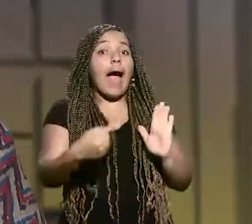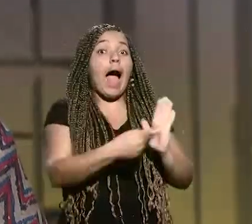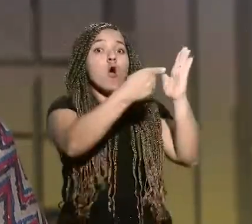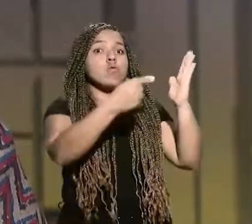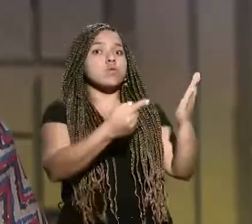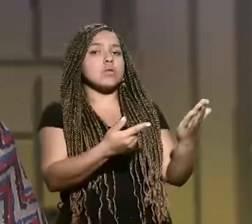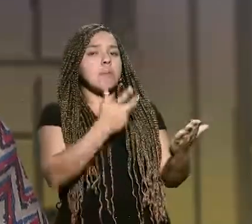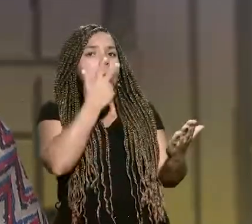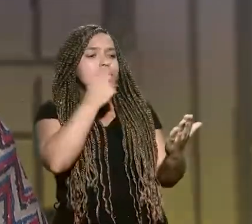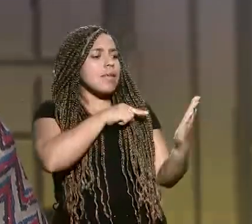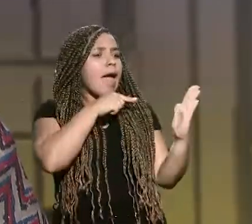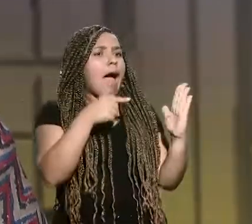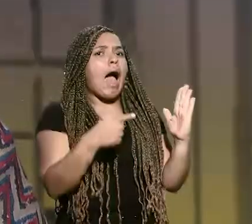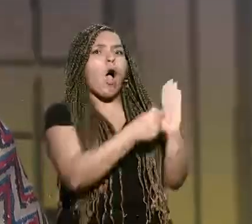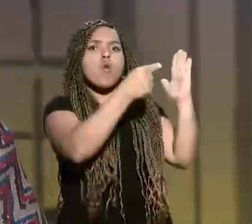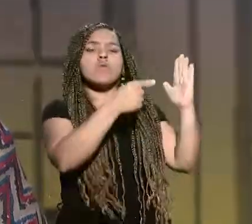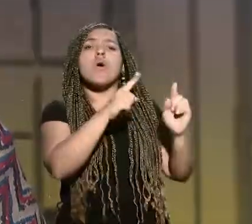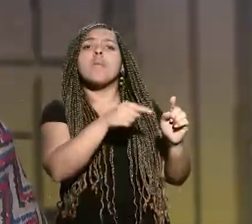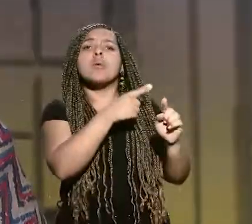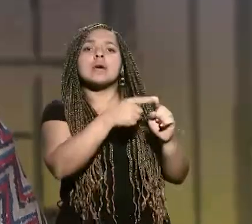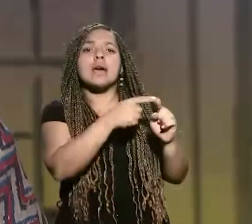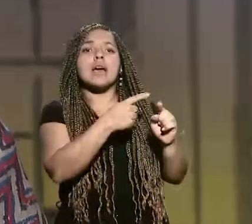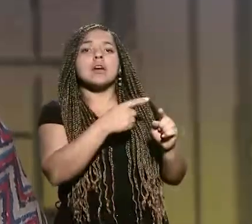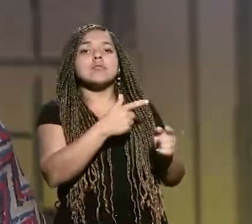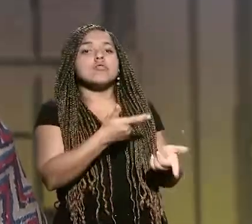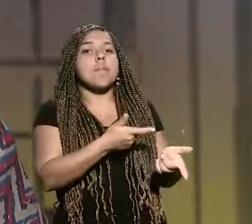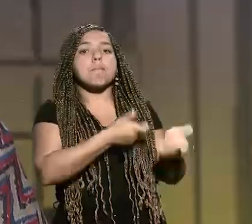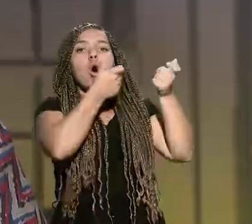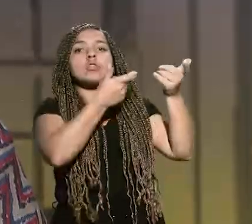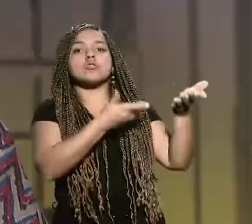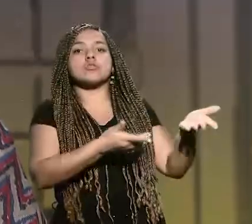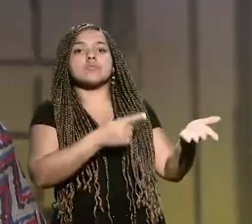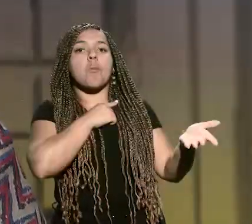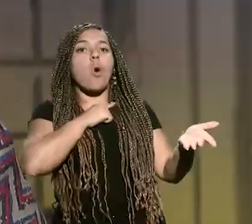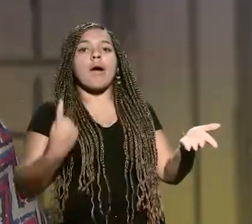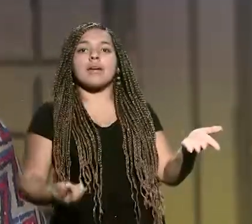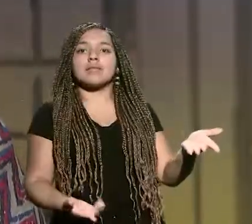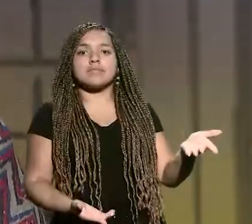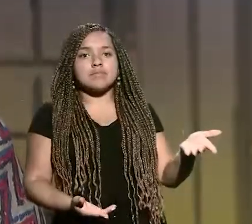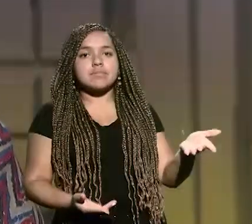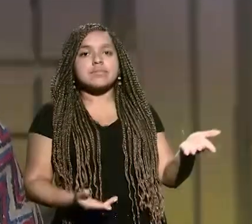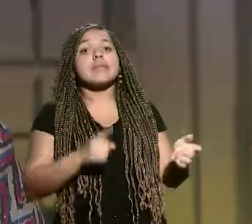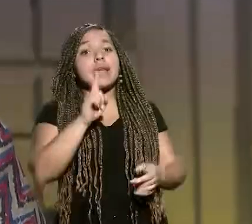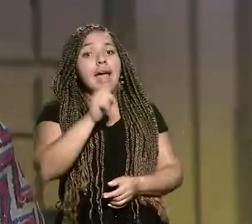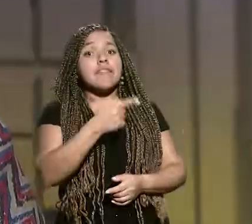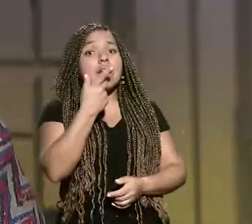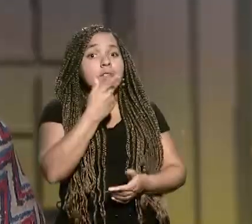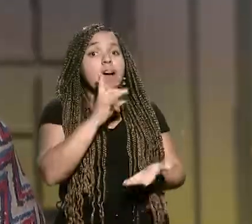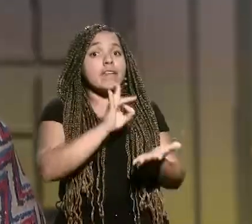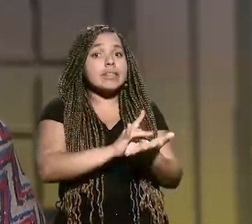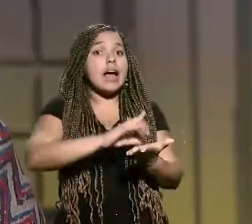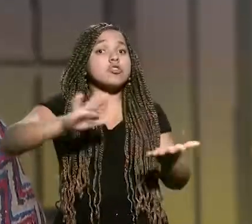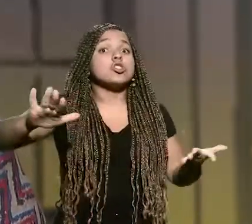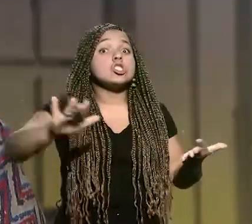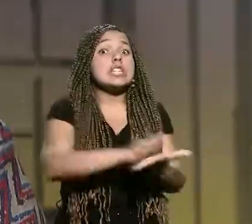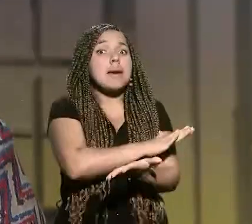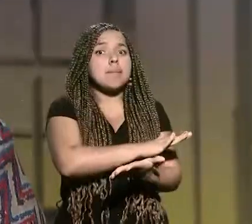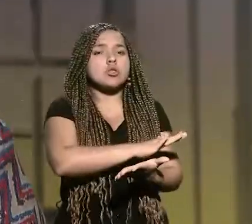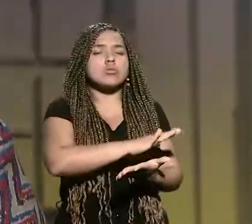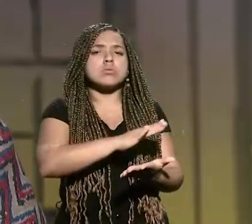é natural você não ter o seu pai, você não ter a sua mãe, Não é natural